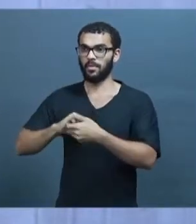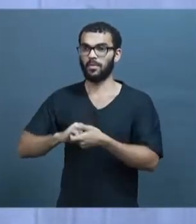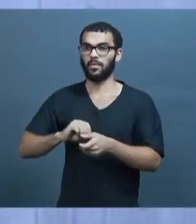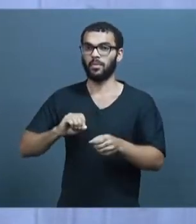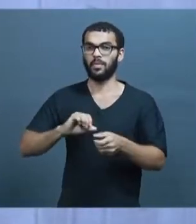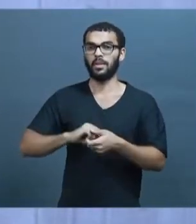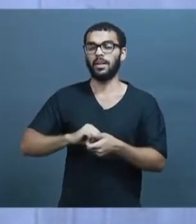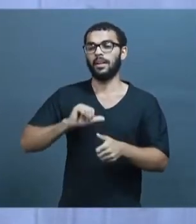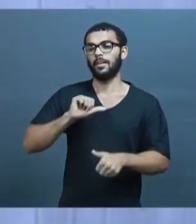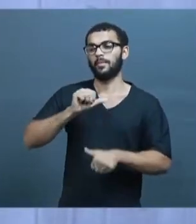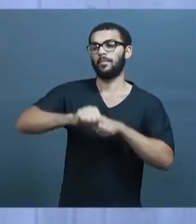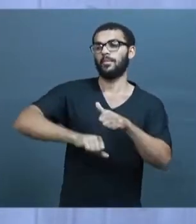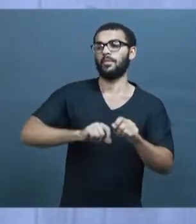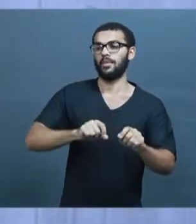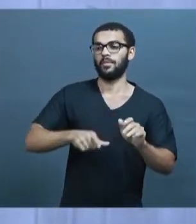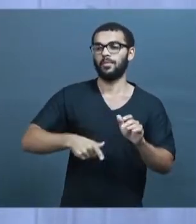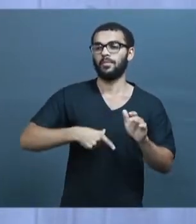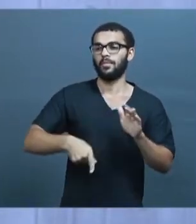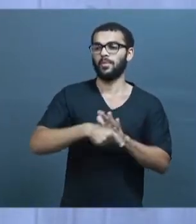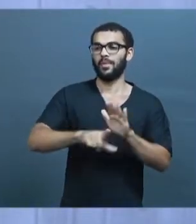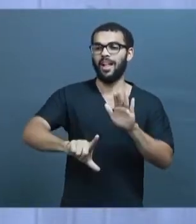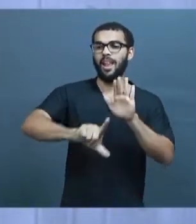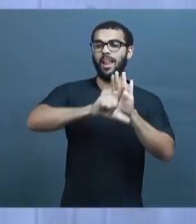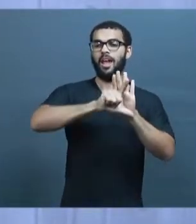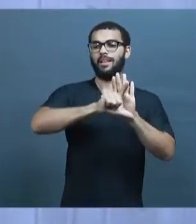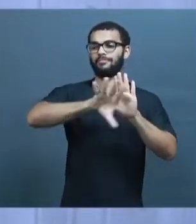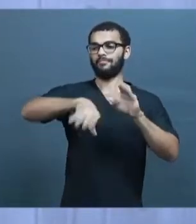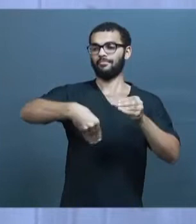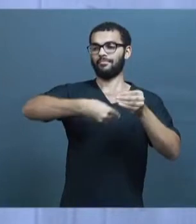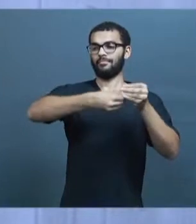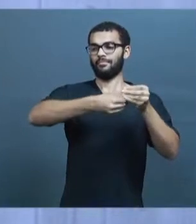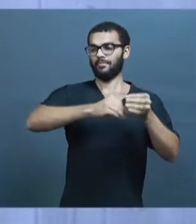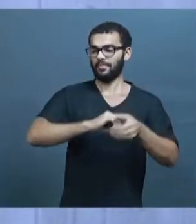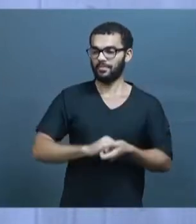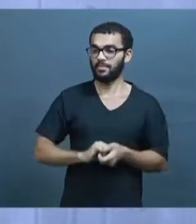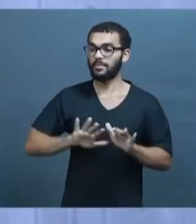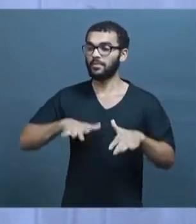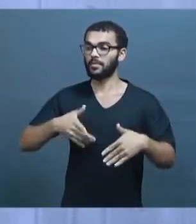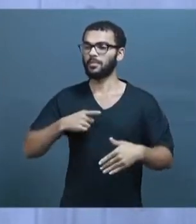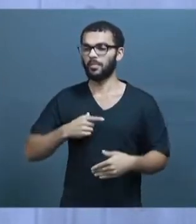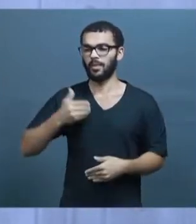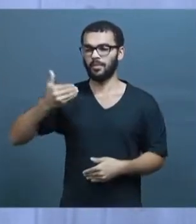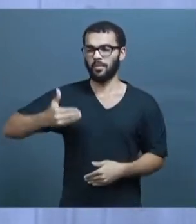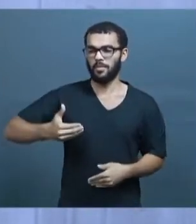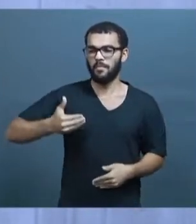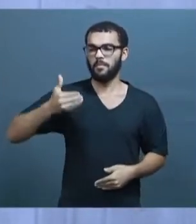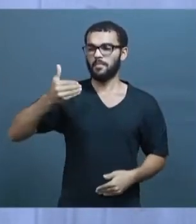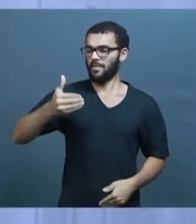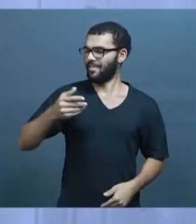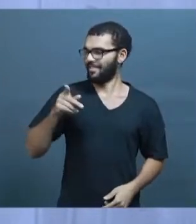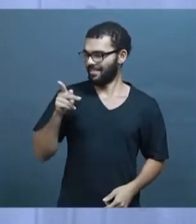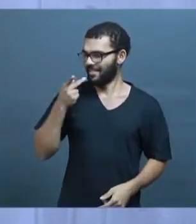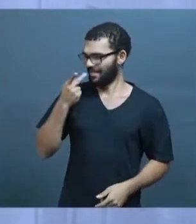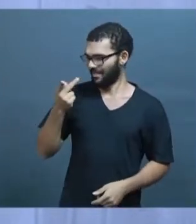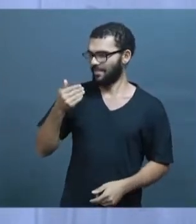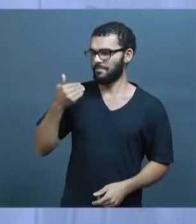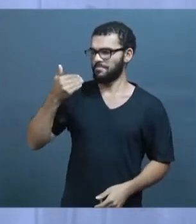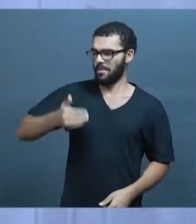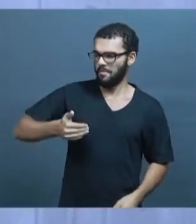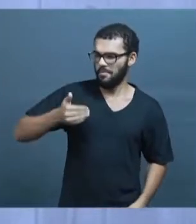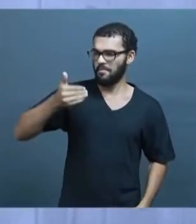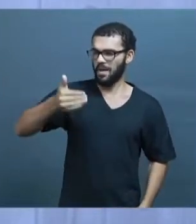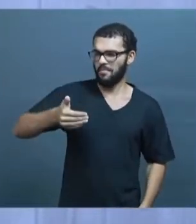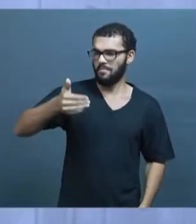lei complementar. Então, curiosamente, a discussão da tramitação e dessa dificuldade que você me perguntou